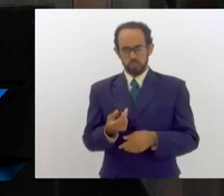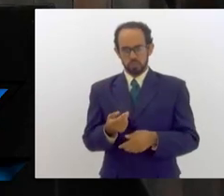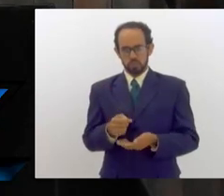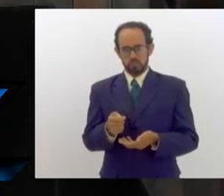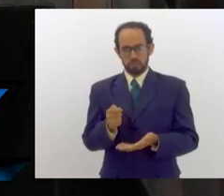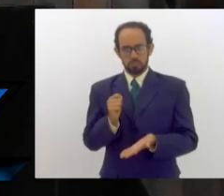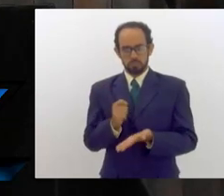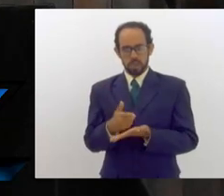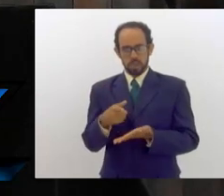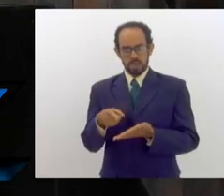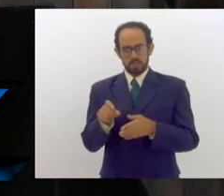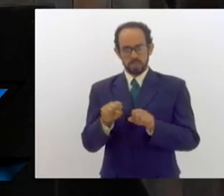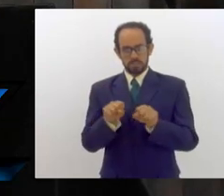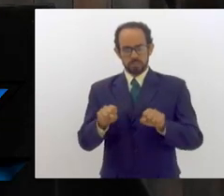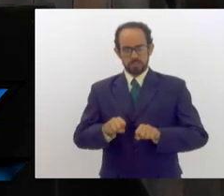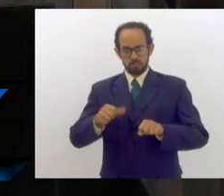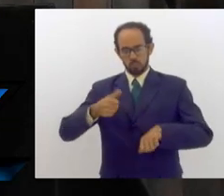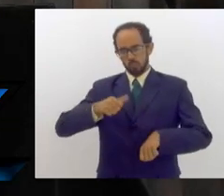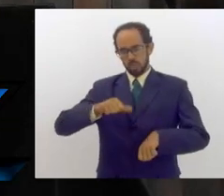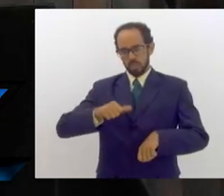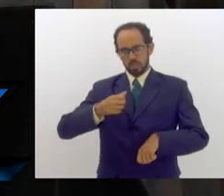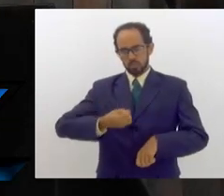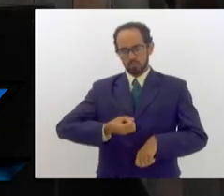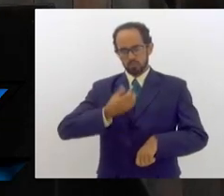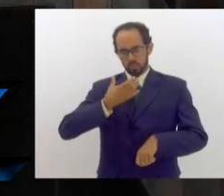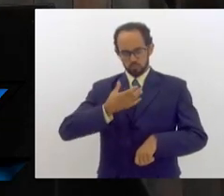esse sistema com qualidade